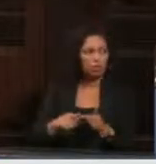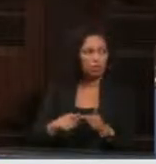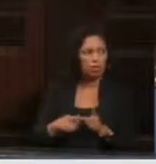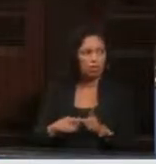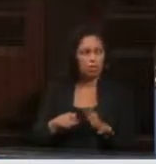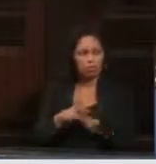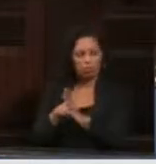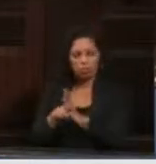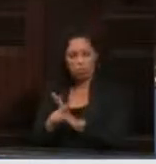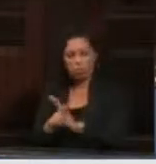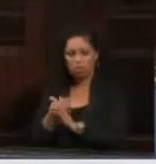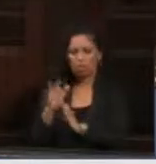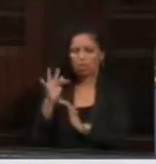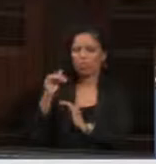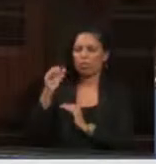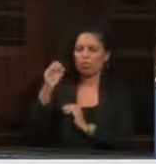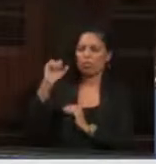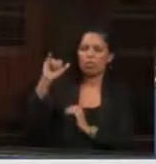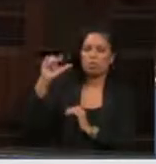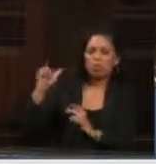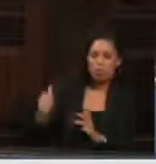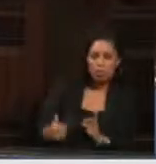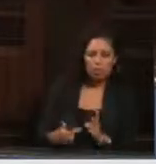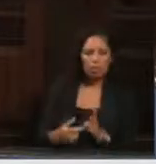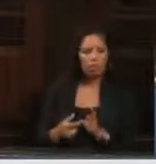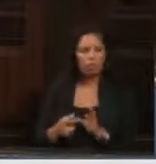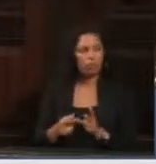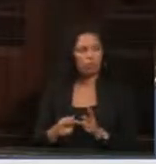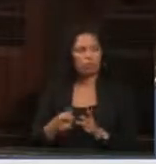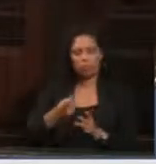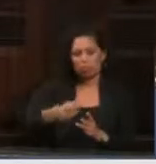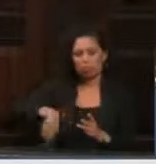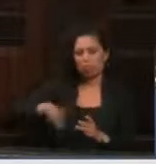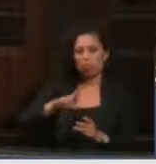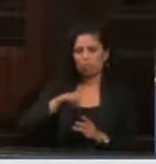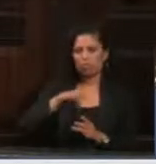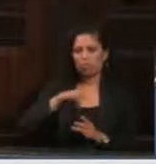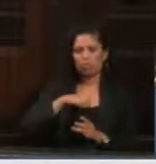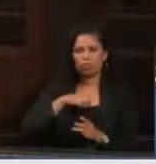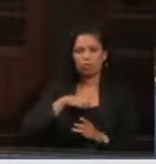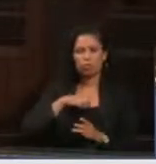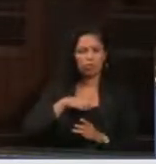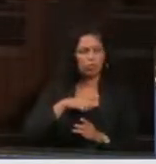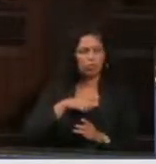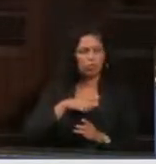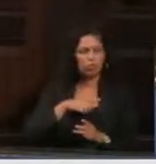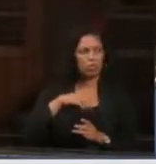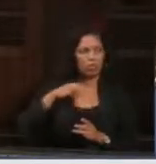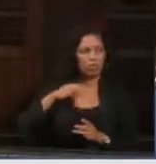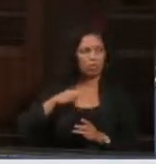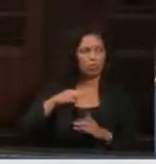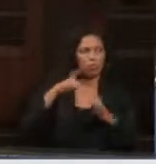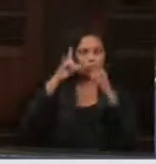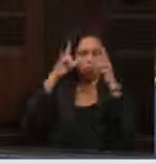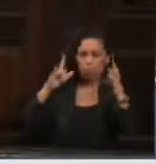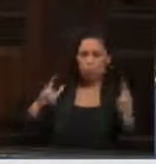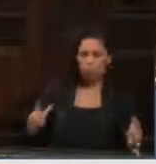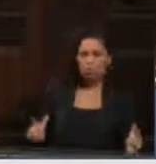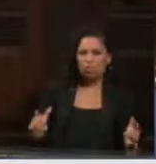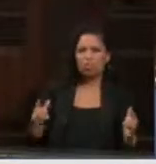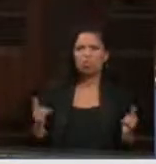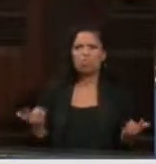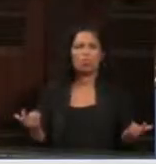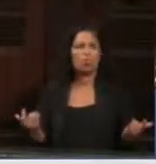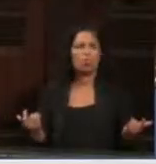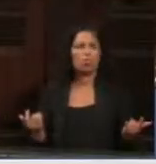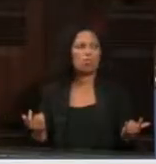pesquisas físicas cbpf portanto a comissão de termos o museu nacional que eu penso nem durante a